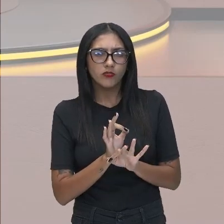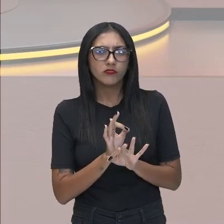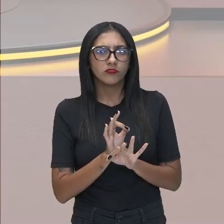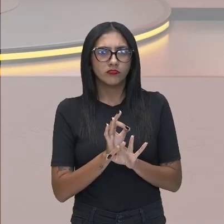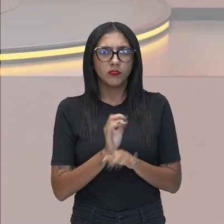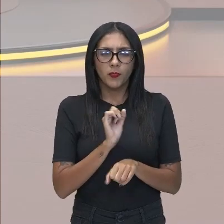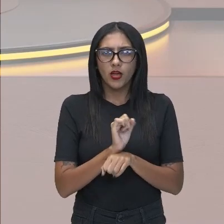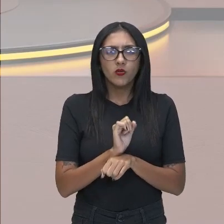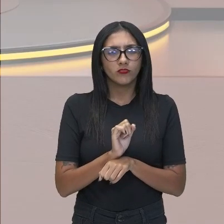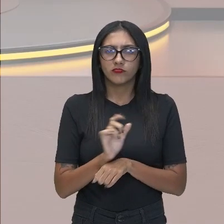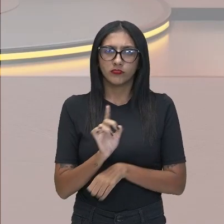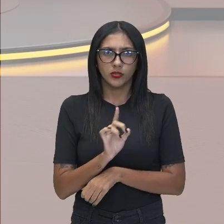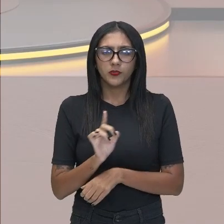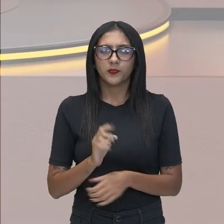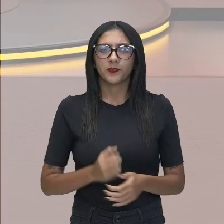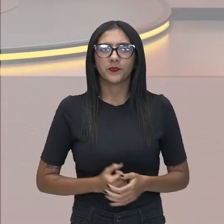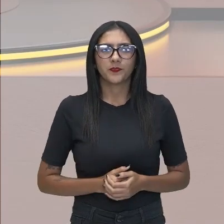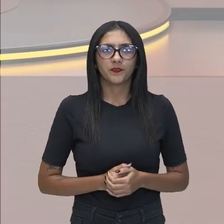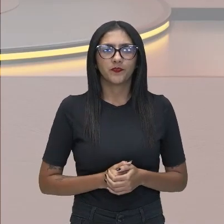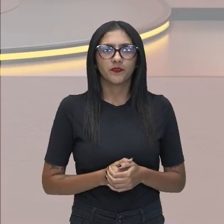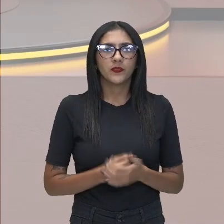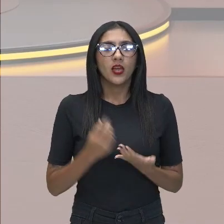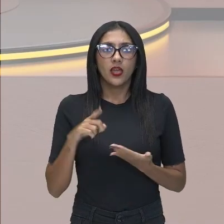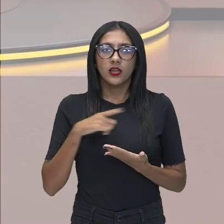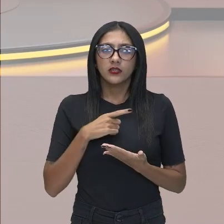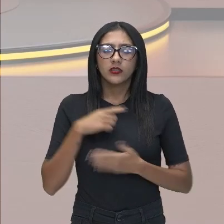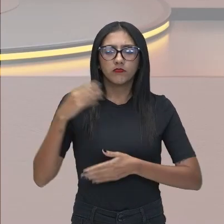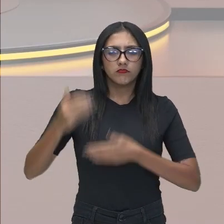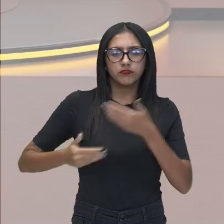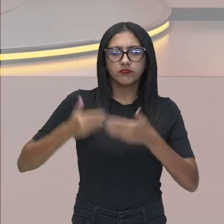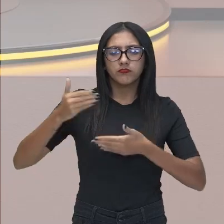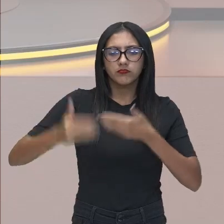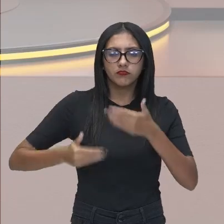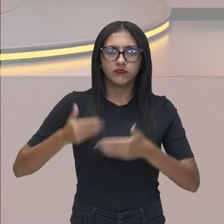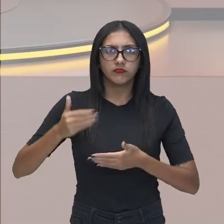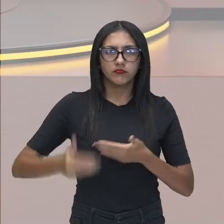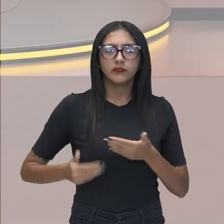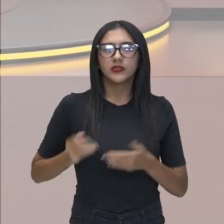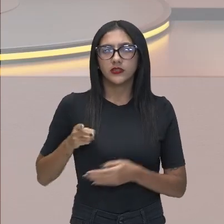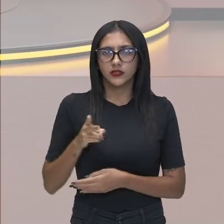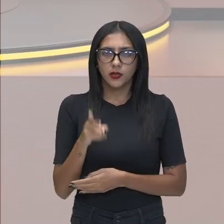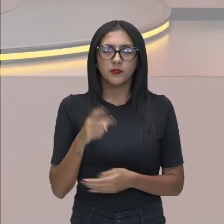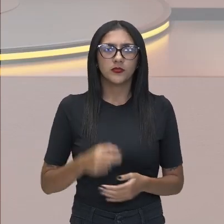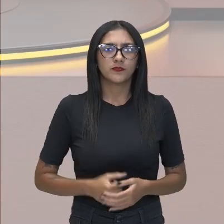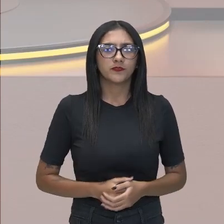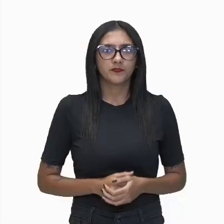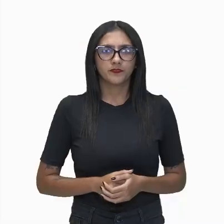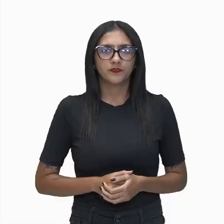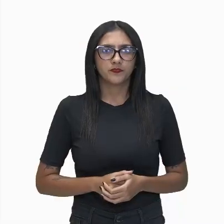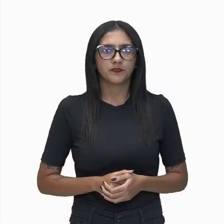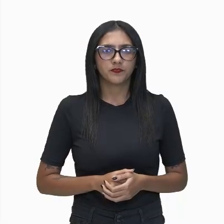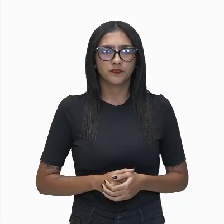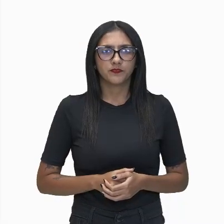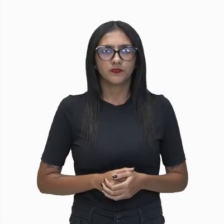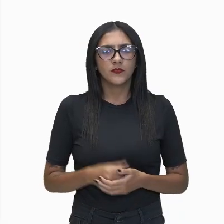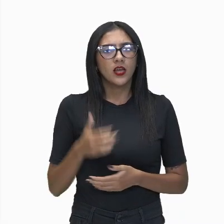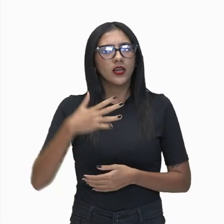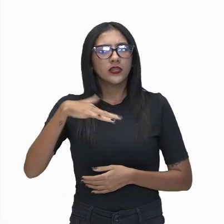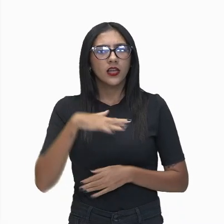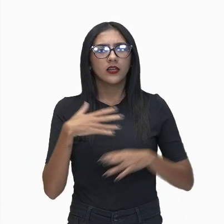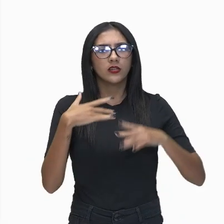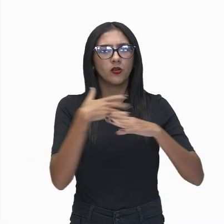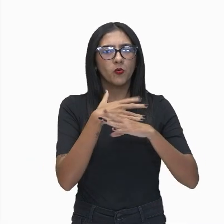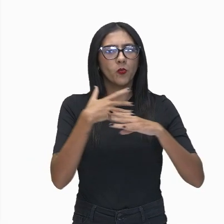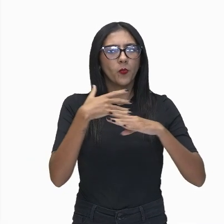de metropolização. Esse processo ele é contínuo. A expansão urbana, né? Contudo, a